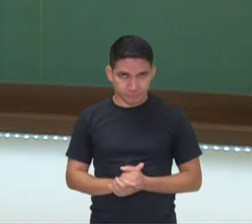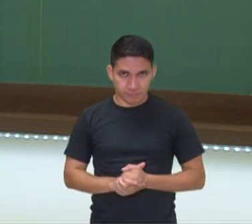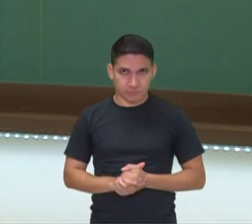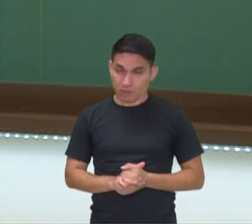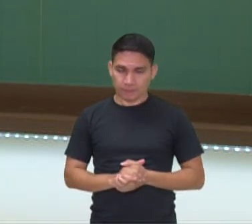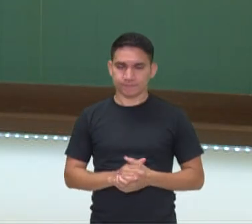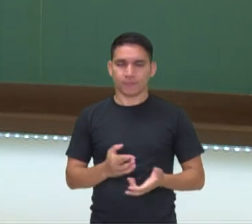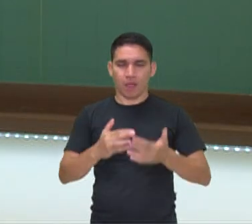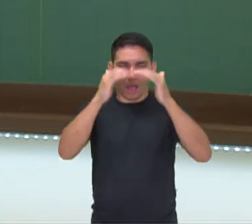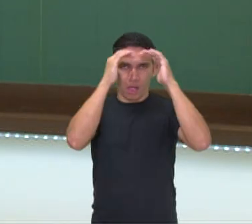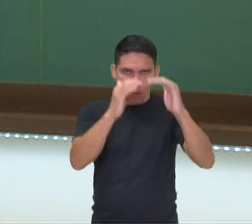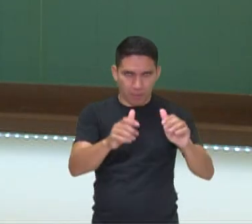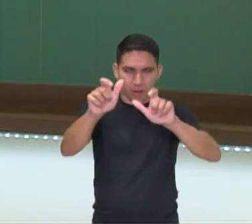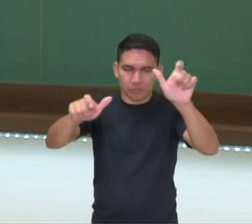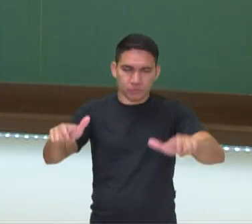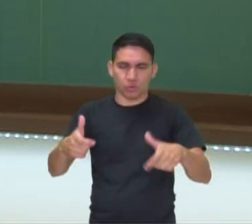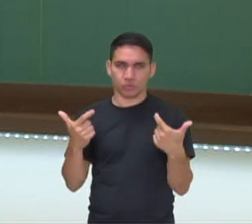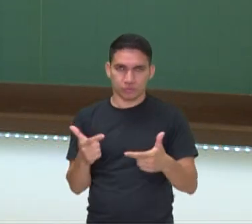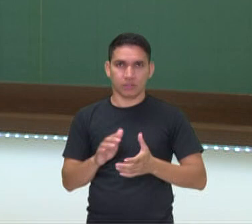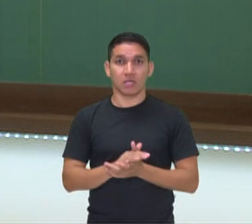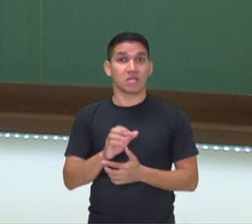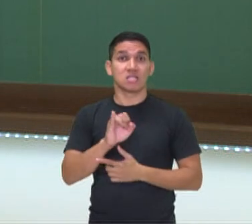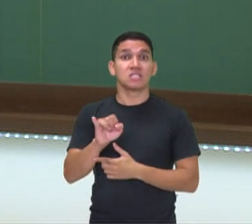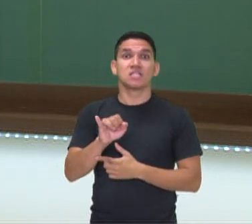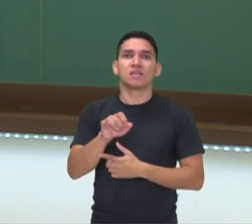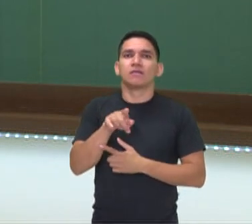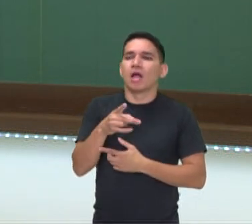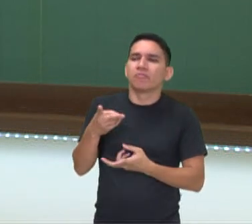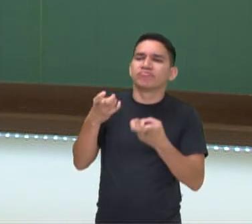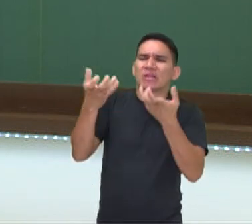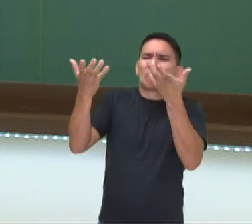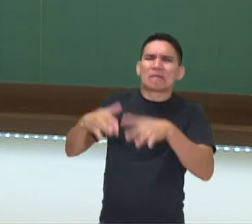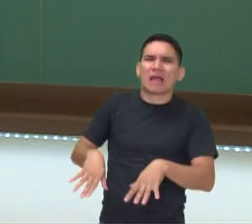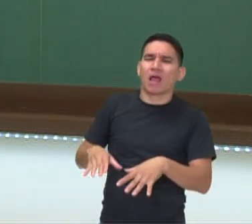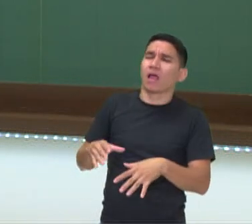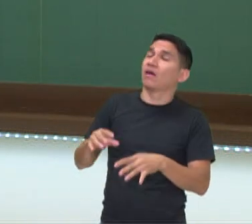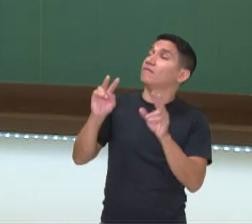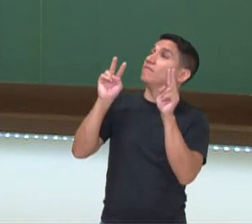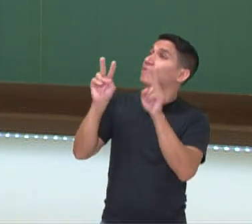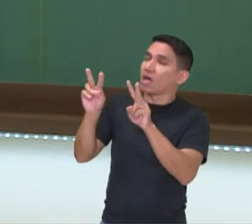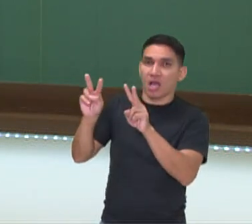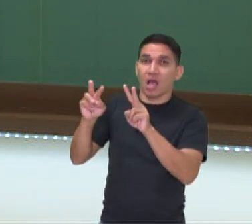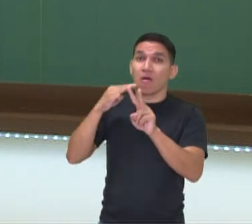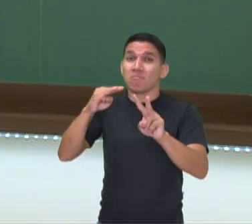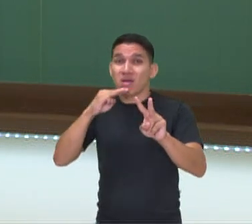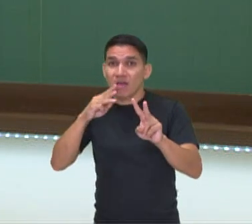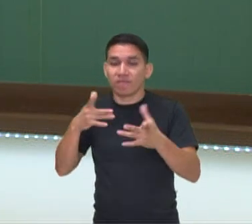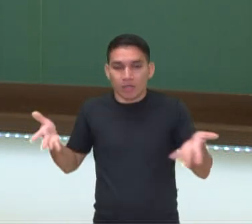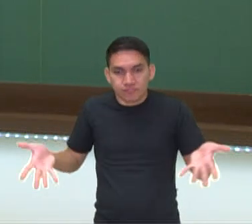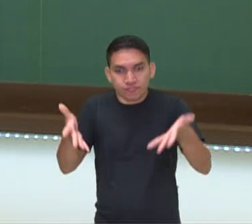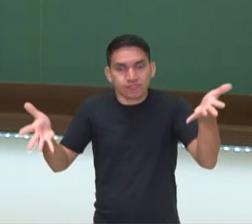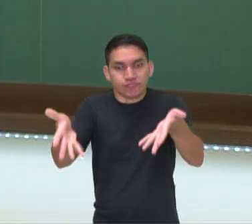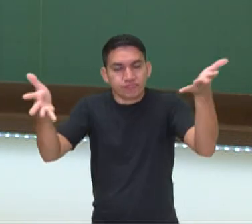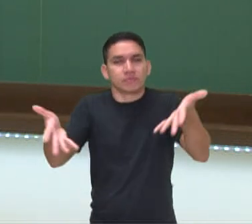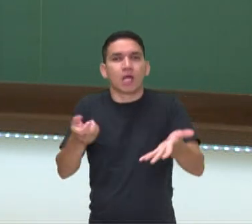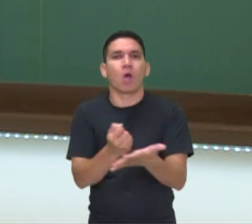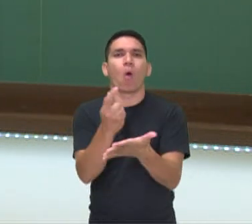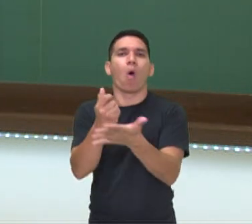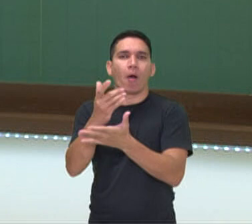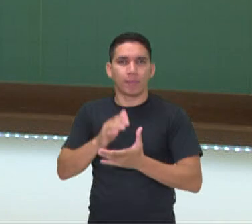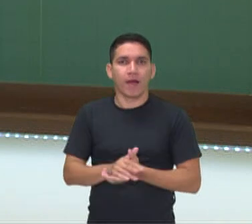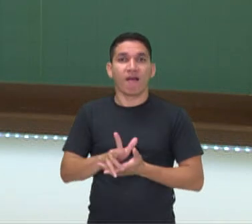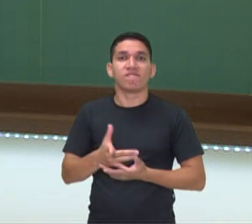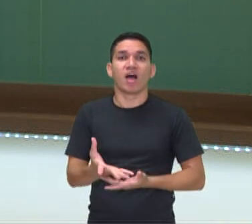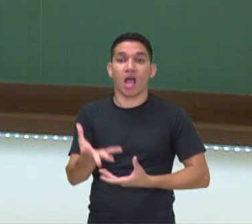não queira ver aquela propaganda, as estratégias publicitárias, elas vão incentivar você a comprar, vão criar em